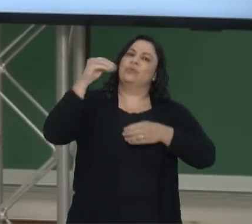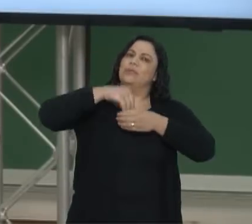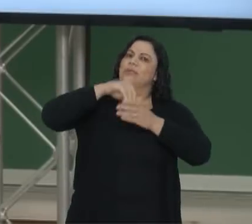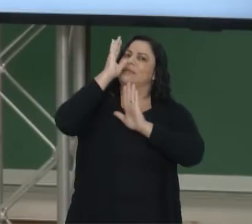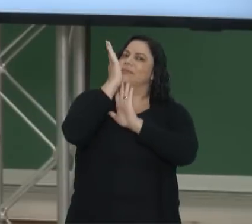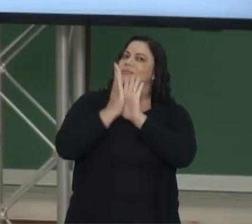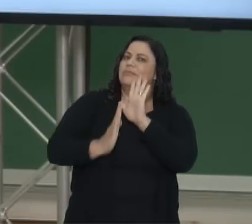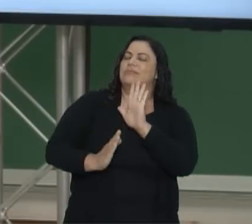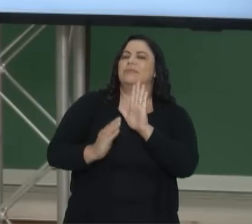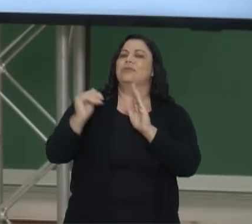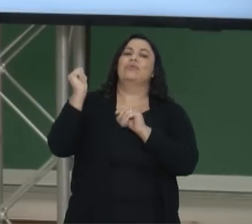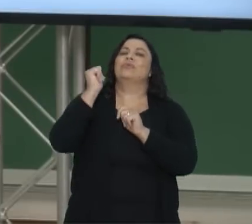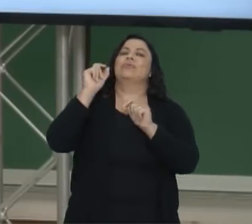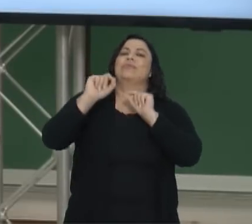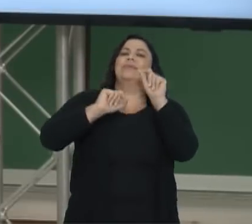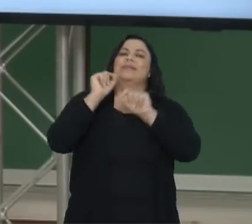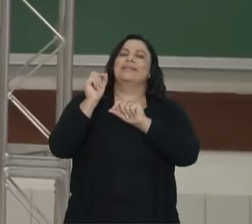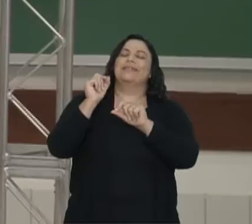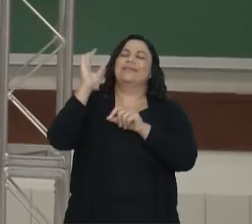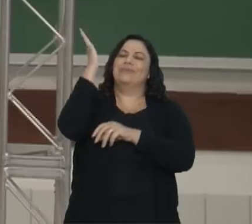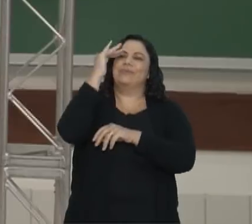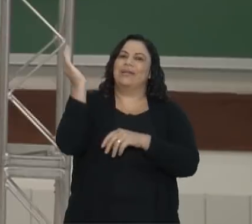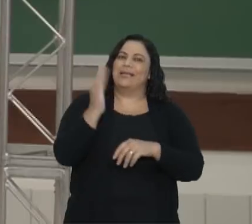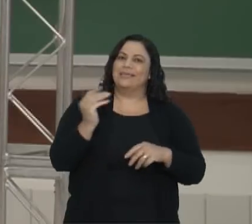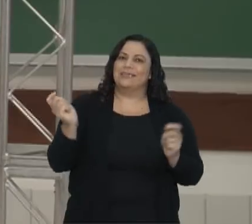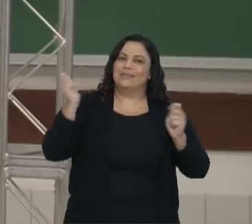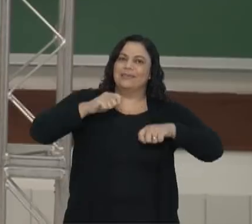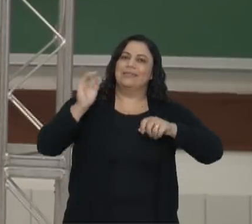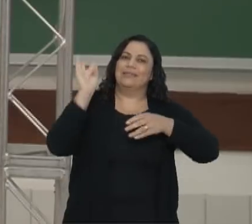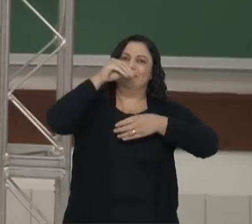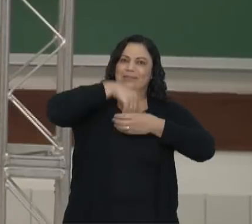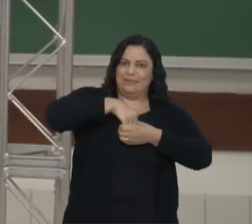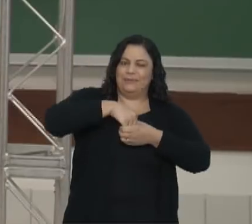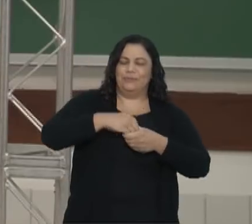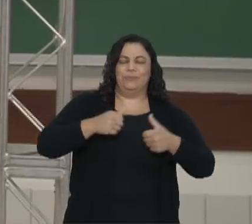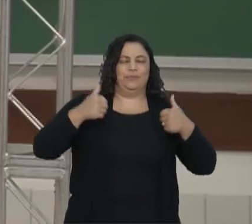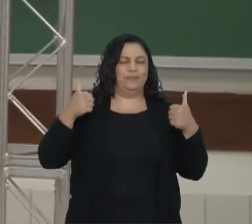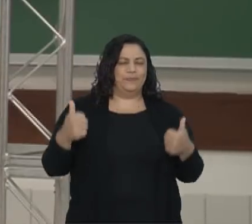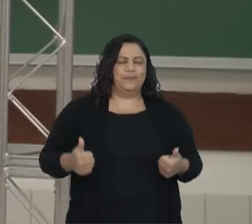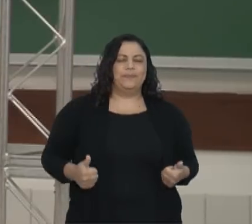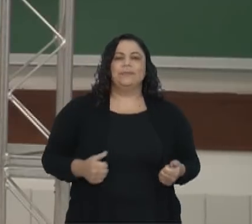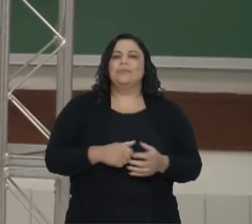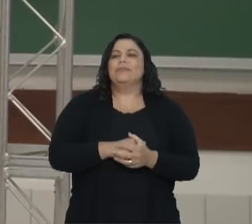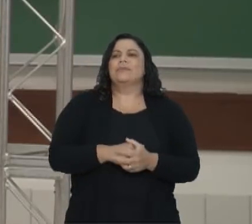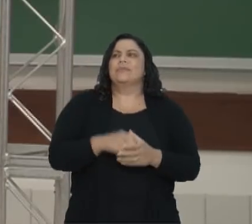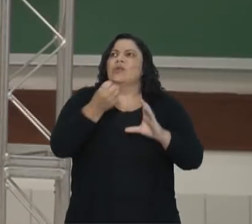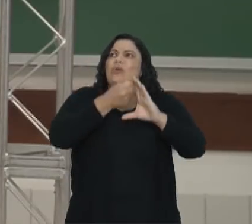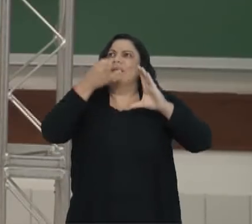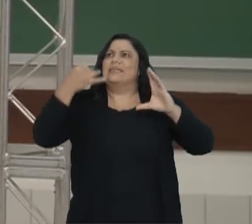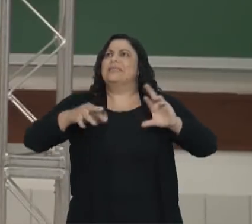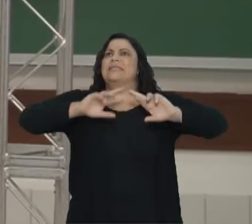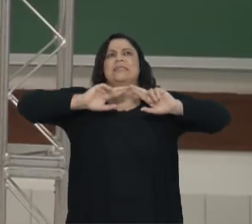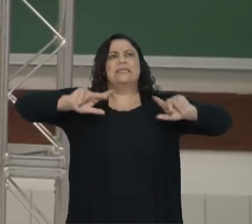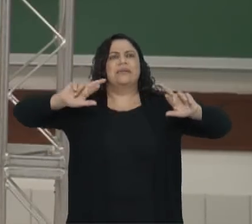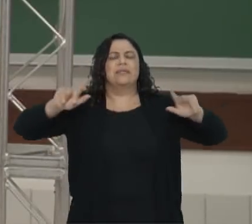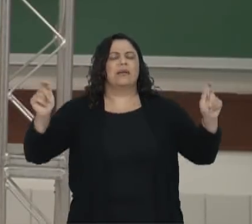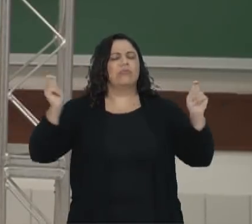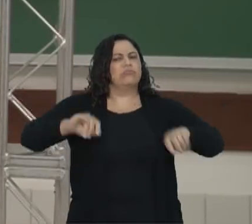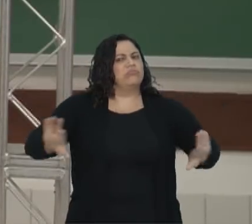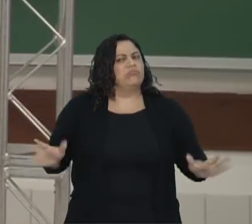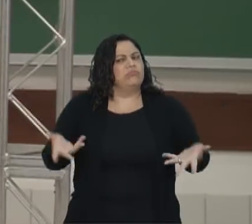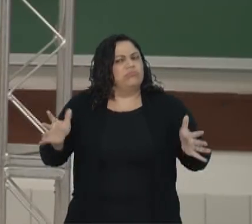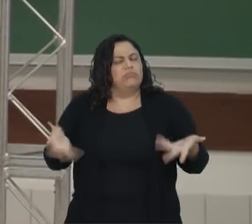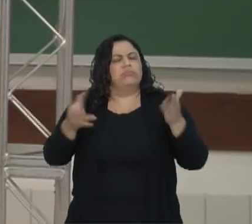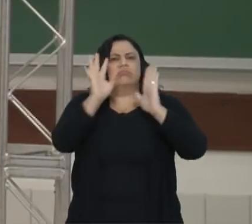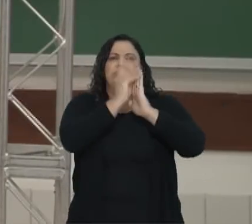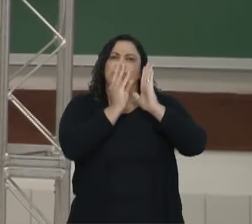muito grande. Claro que durante a aula a gente trata alguns aspectos com vocês, instiga vocês a esse